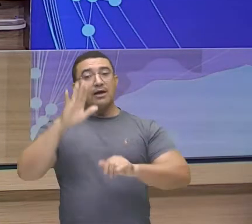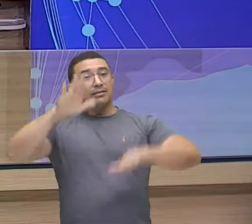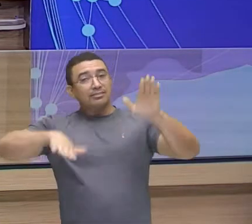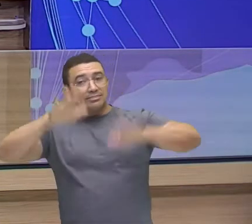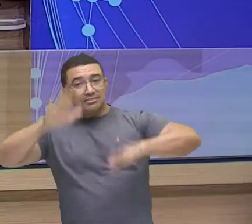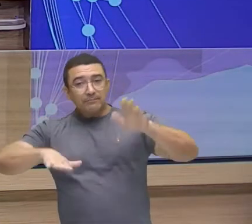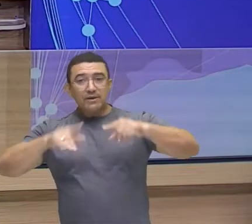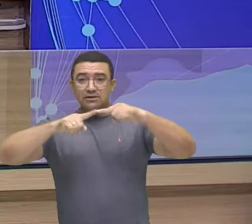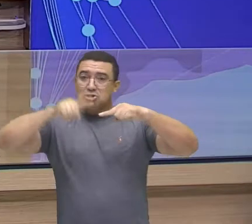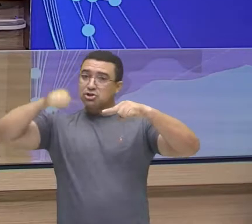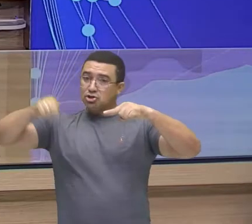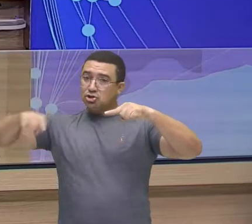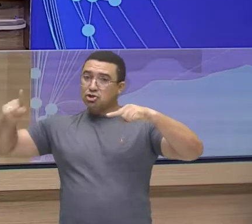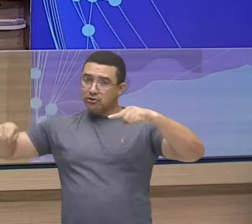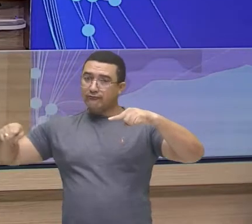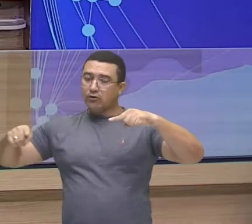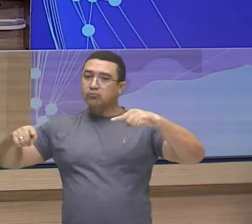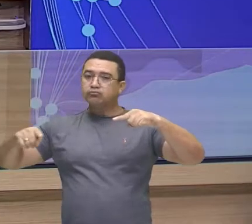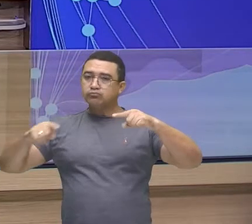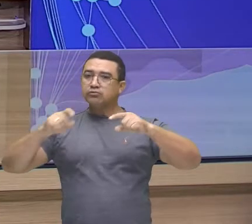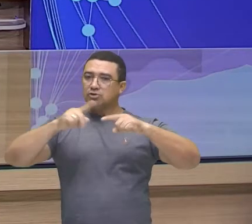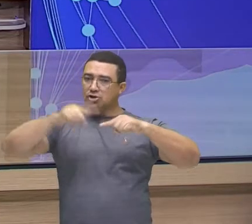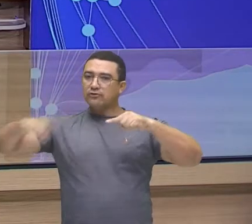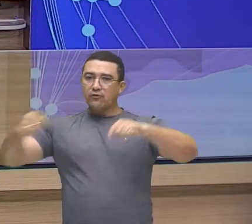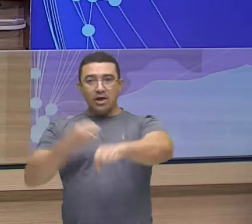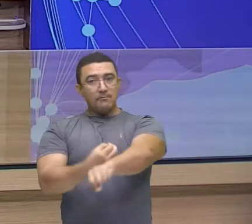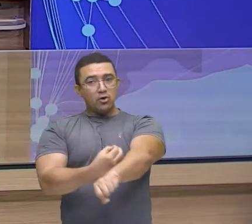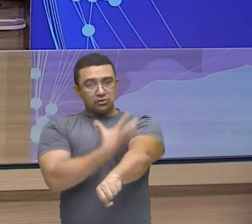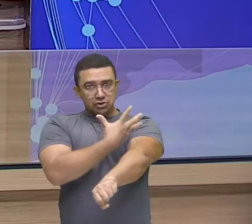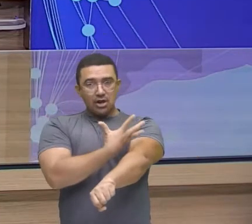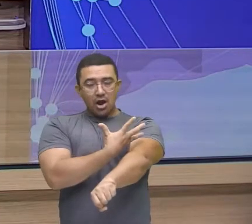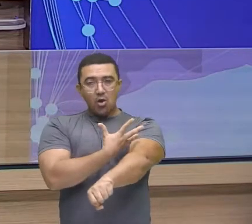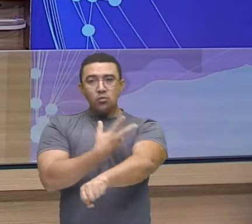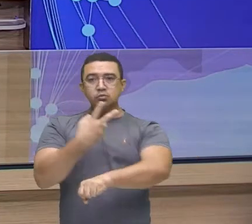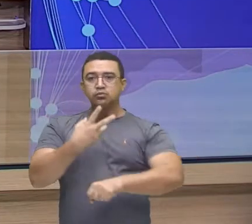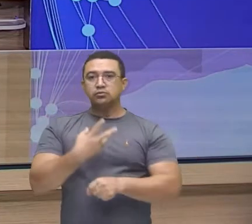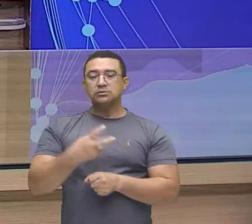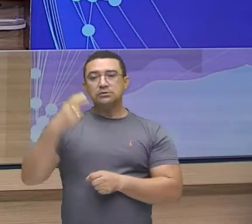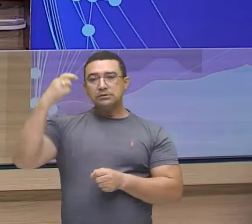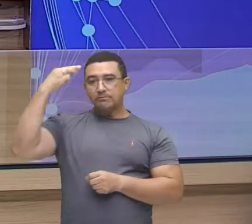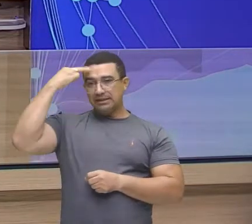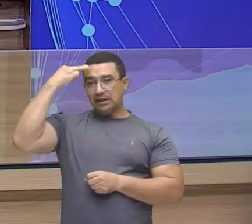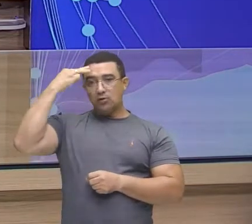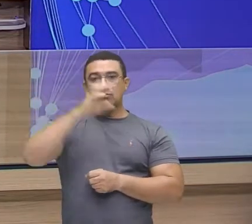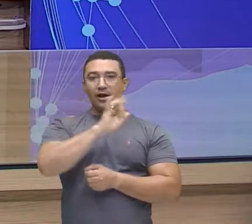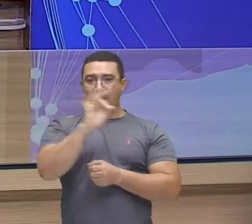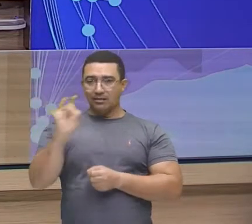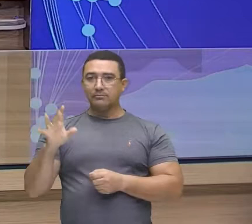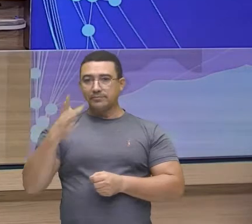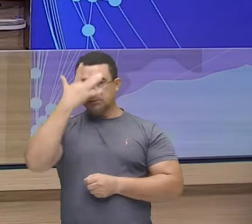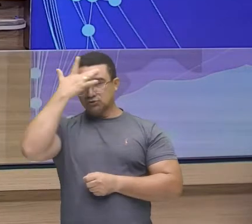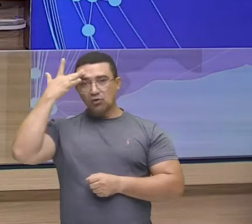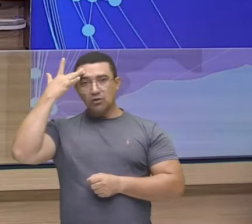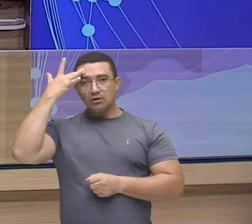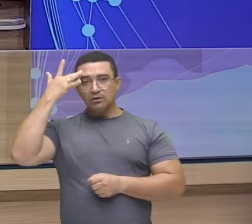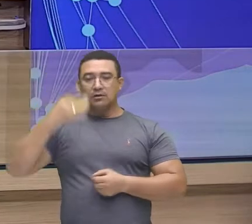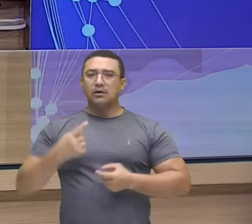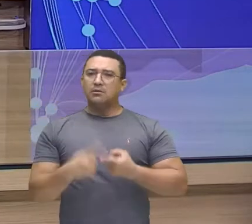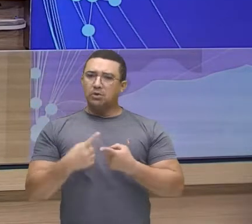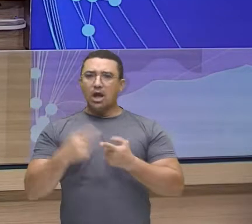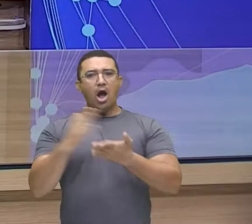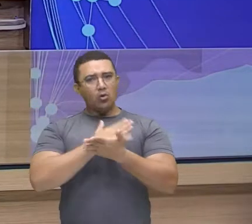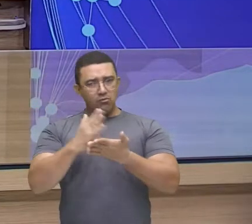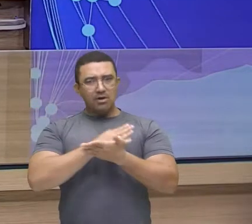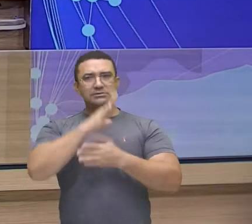de maturidade emocional de cada uma criança, né? E é precocidade, tem criança que é mais rápida no